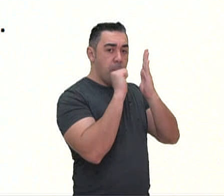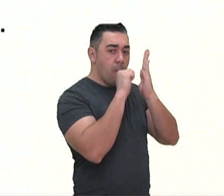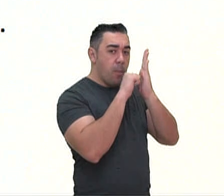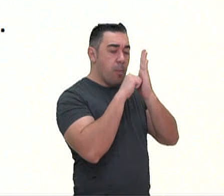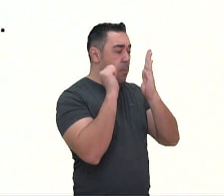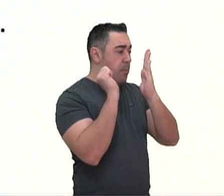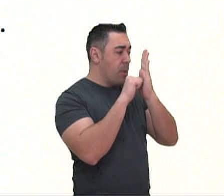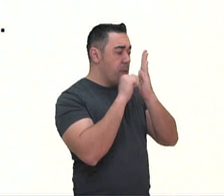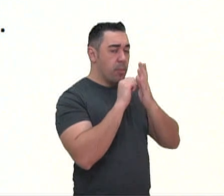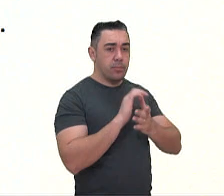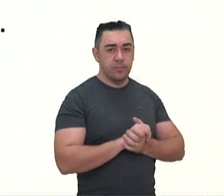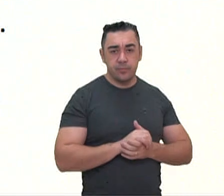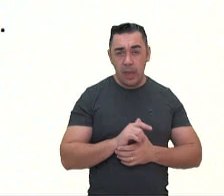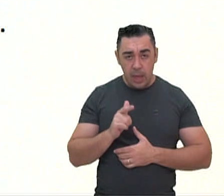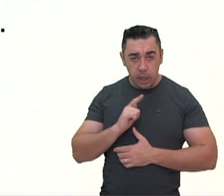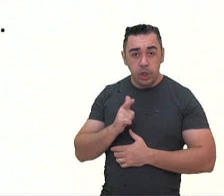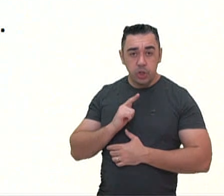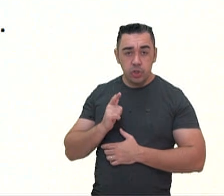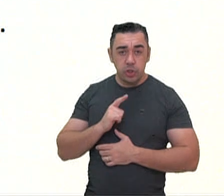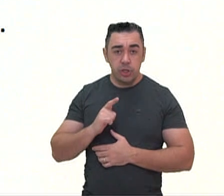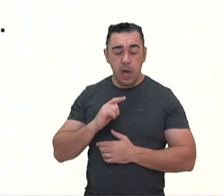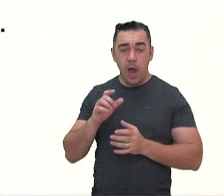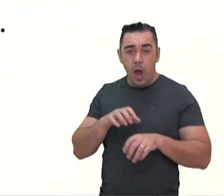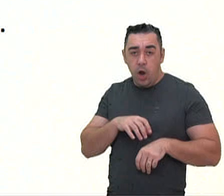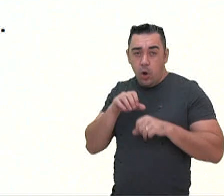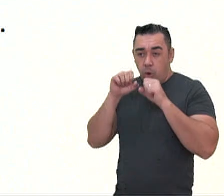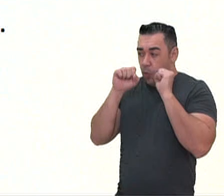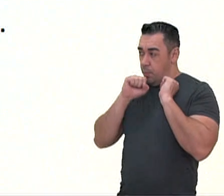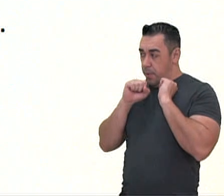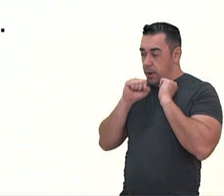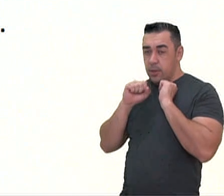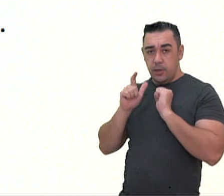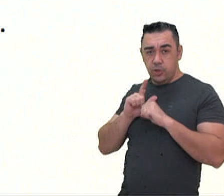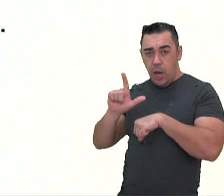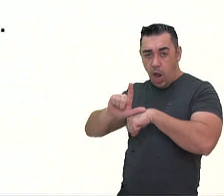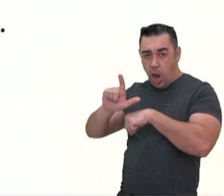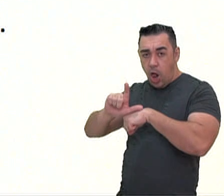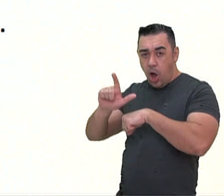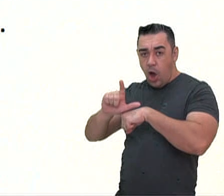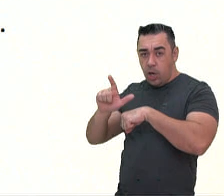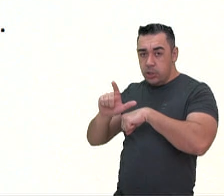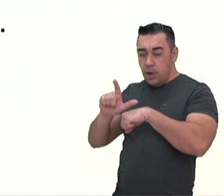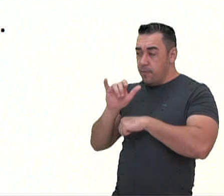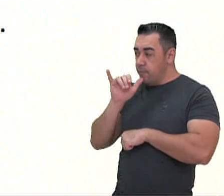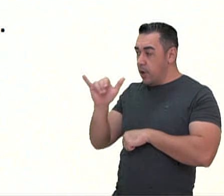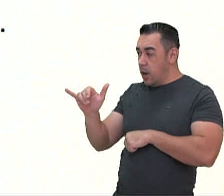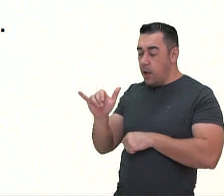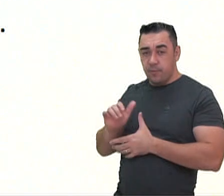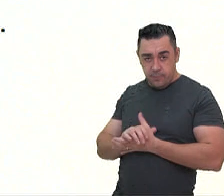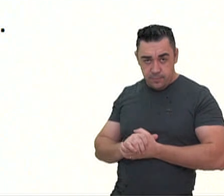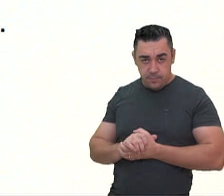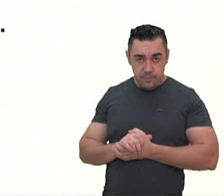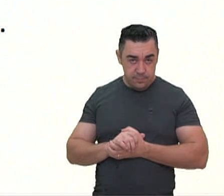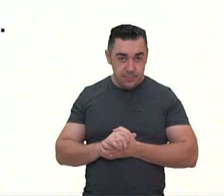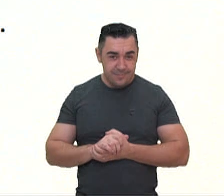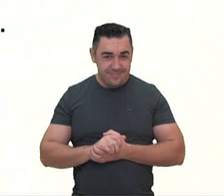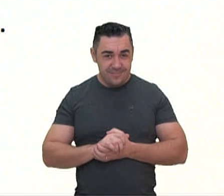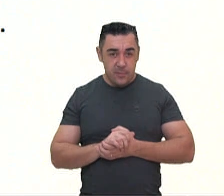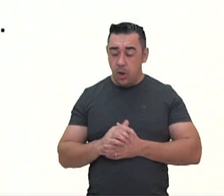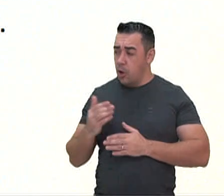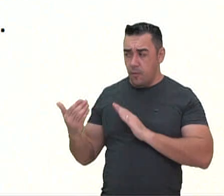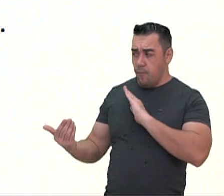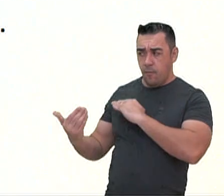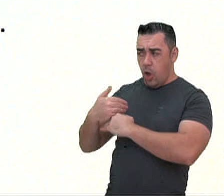comprados na loja citada na propaganda, não vou contar o nome da loja aqui, não